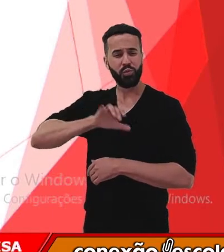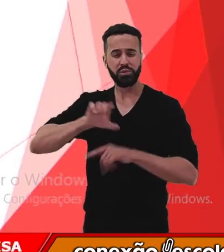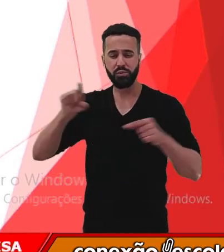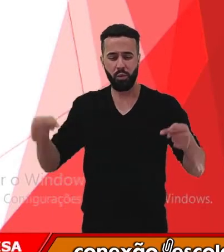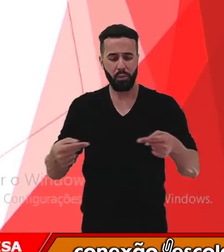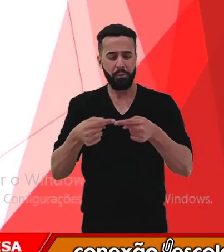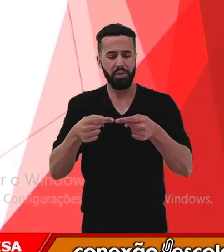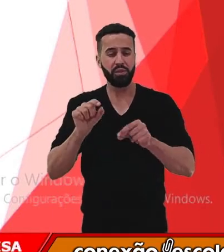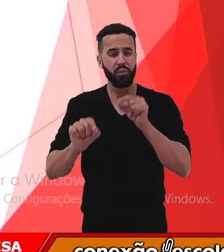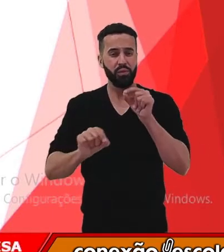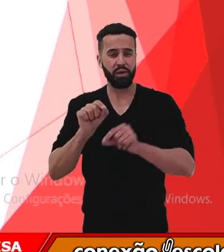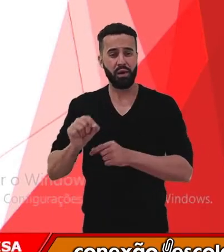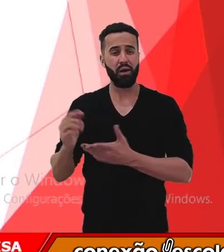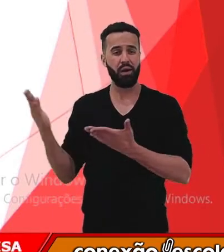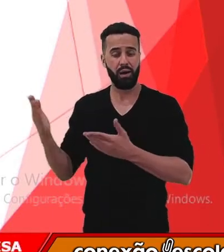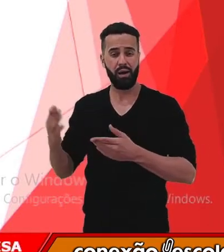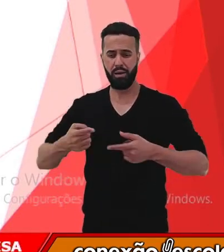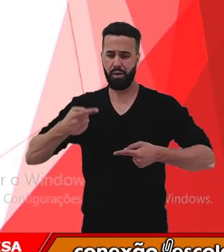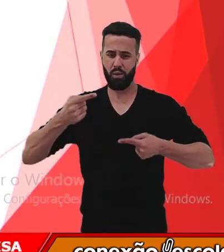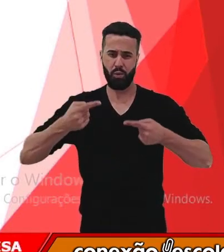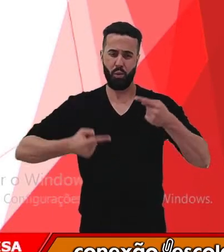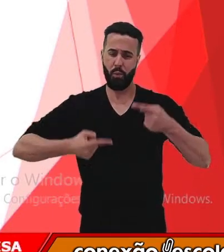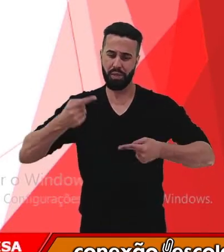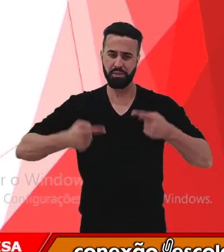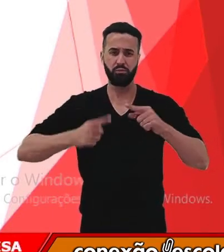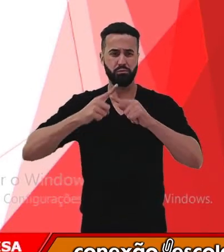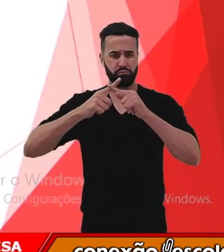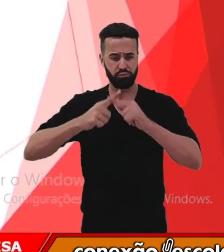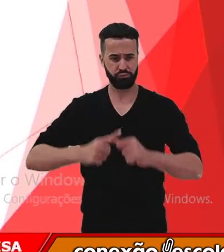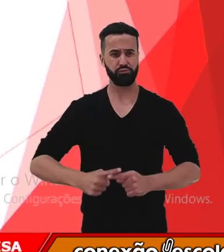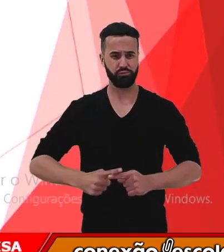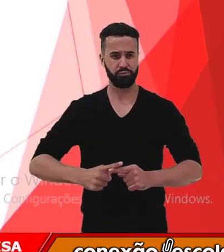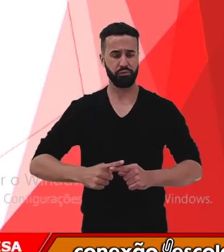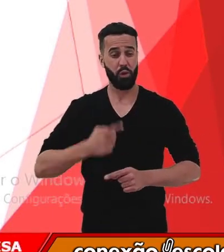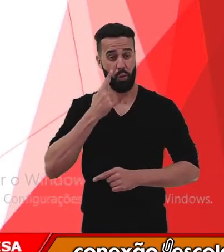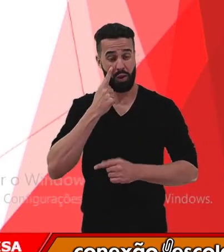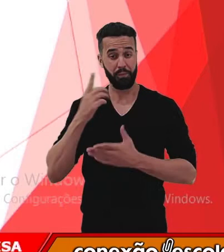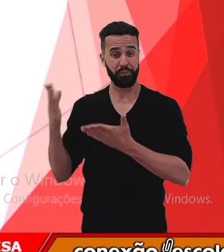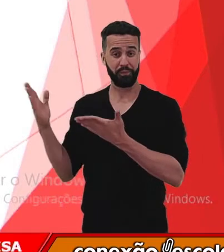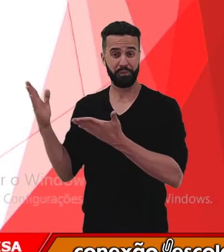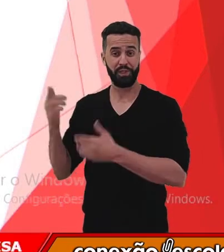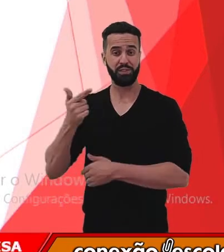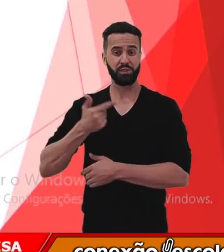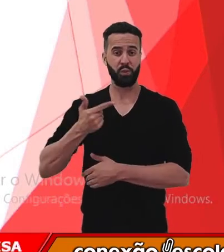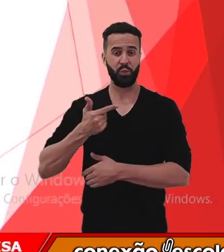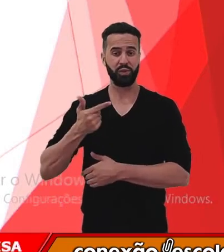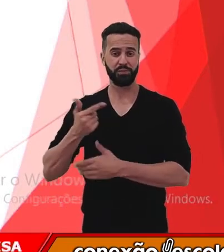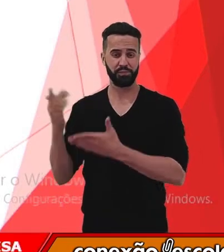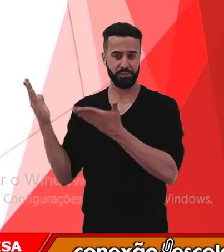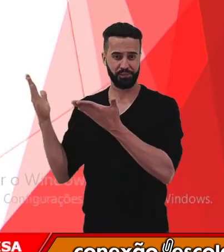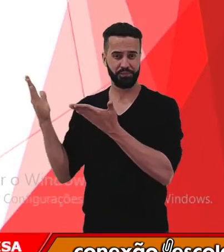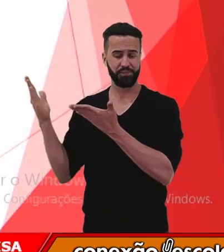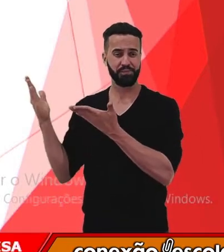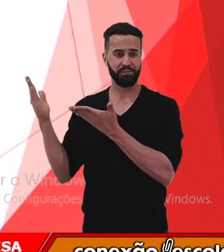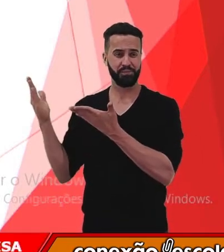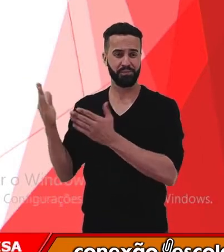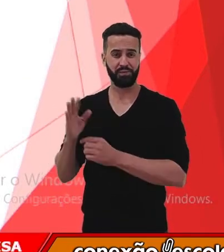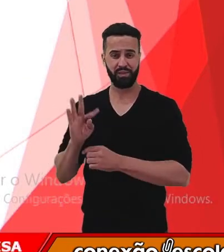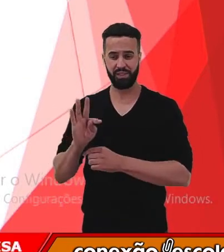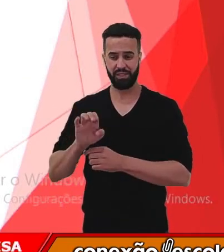palavra? Competição. Television. Observe essa segunda palavra, television. Só de